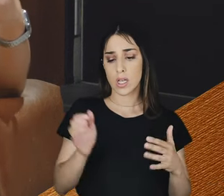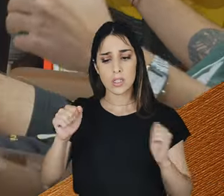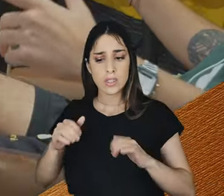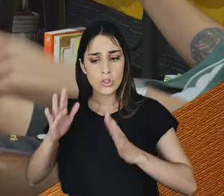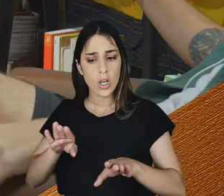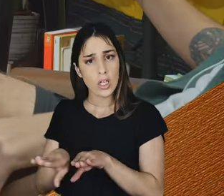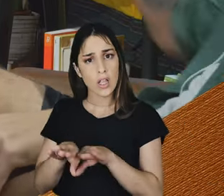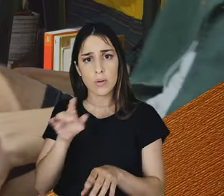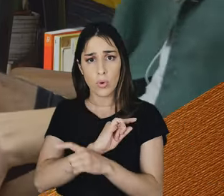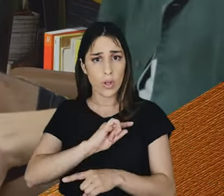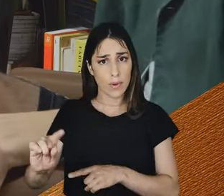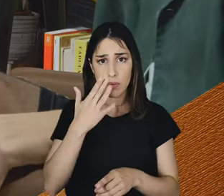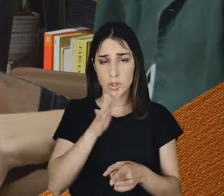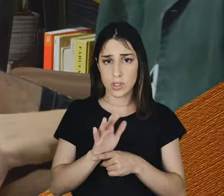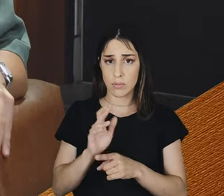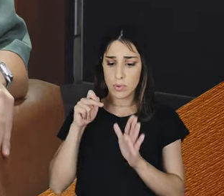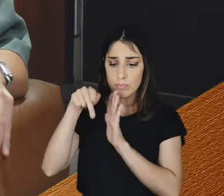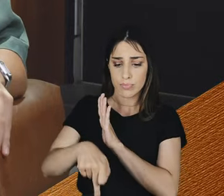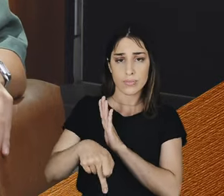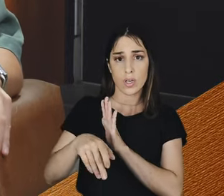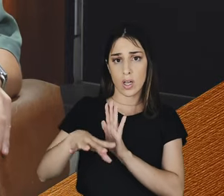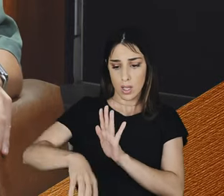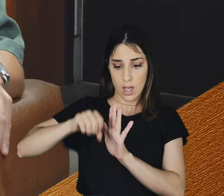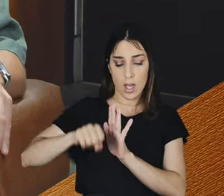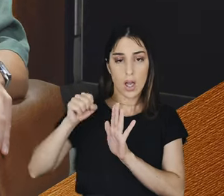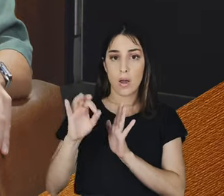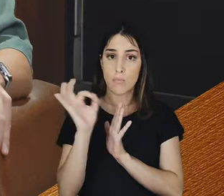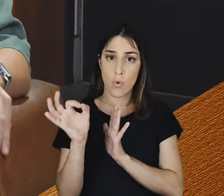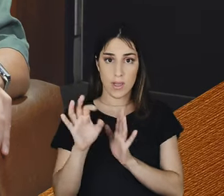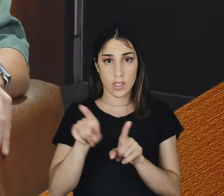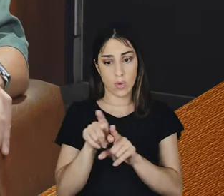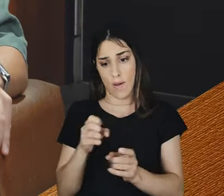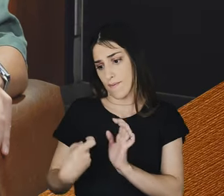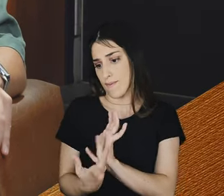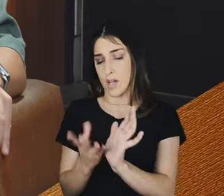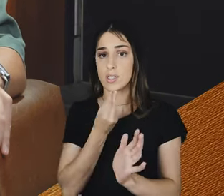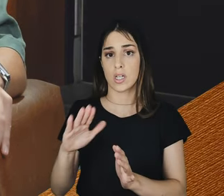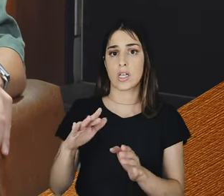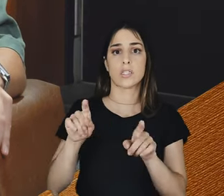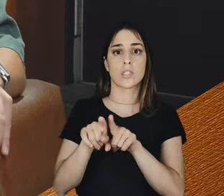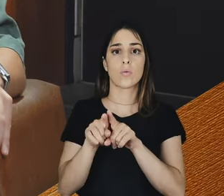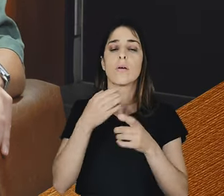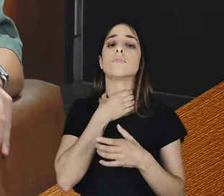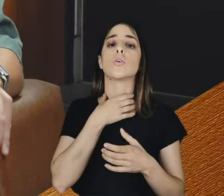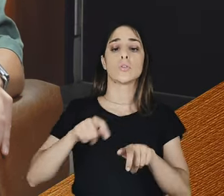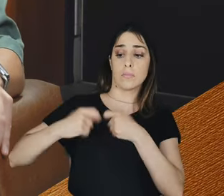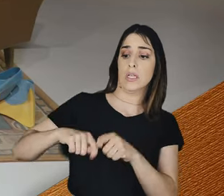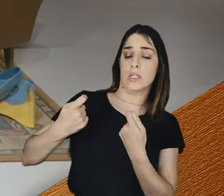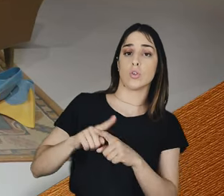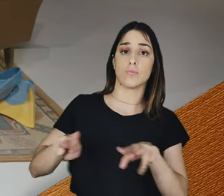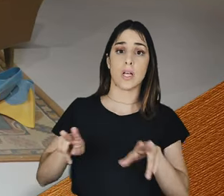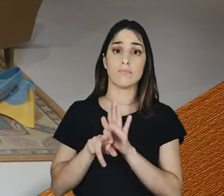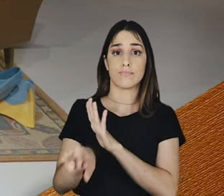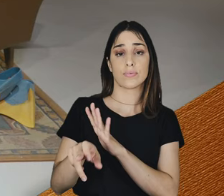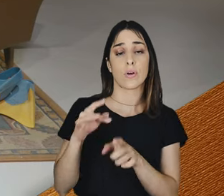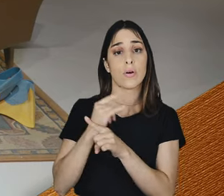Itália proibiram os miúdos de saltar para a água atrás das moedas, que eles andavam, a quantidade de miúdos andavam aí com os pescoços todos partidos a entrar no hospital, porque saltavam de cabeça